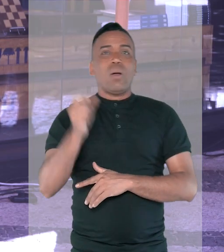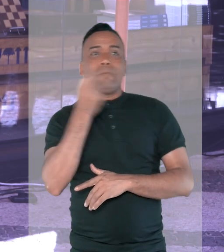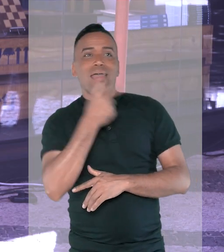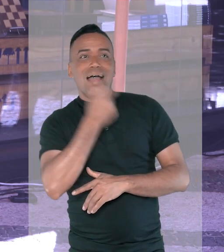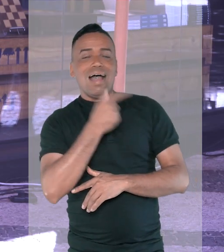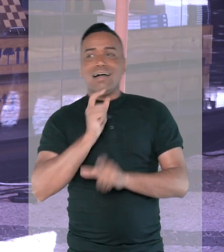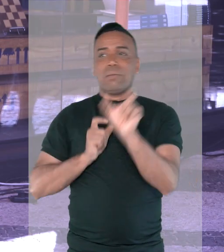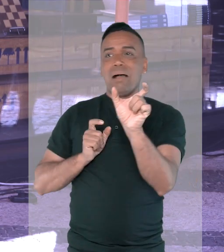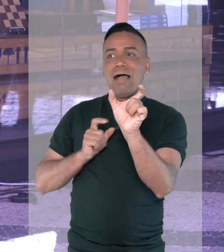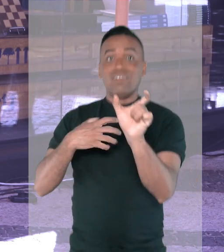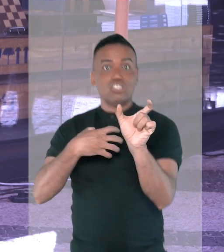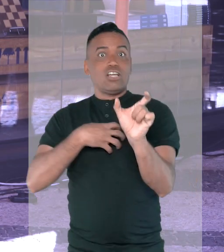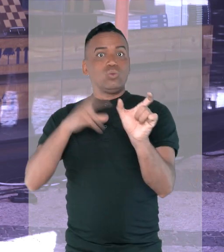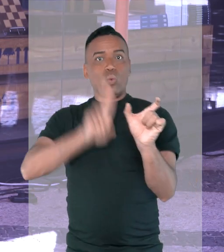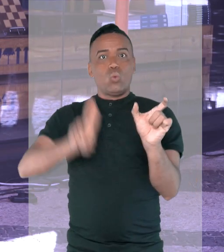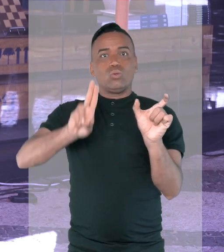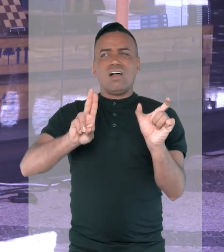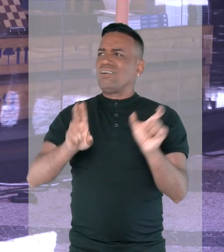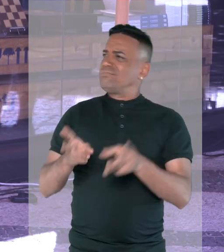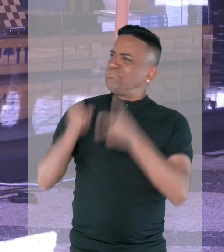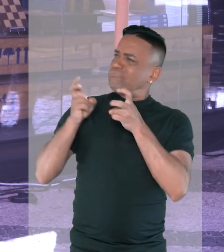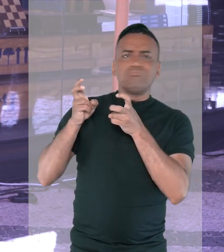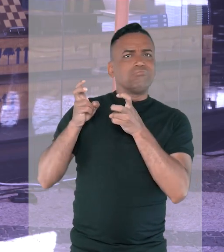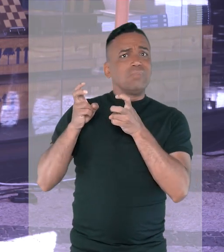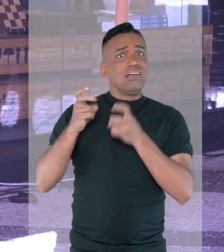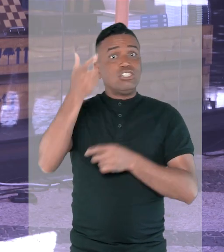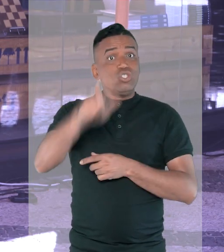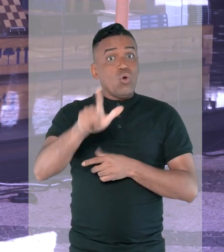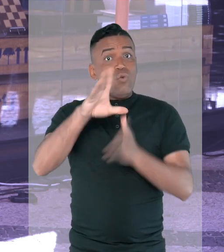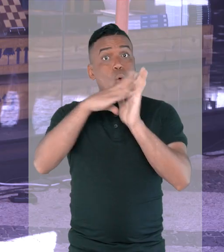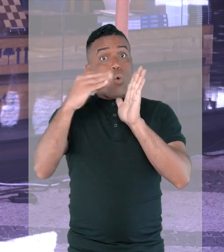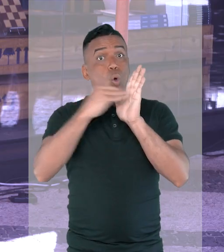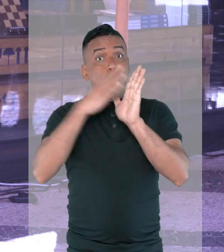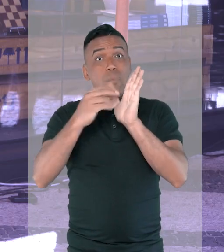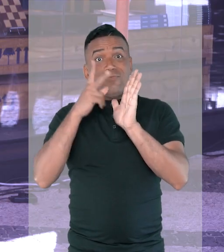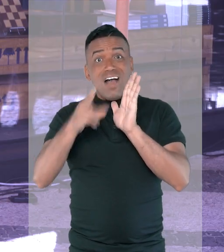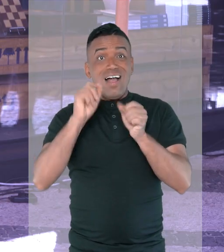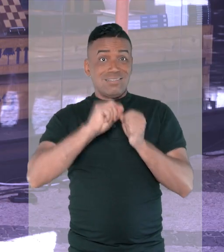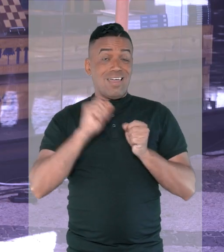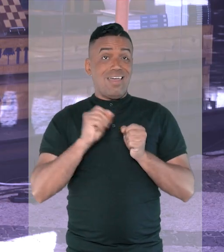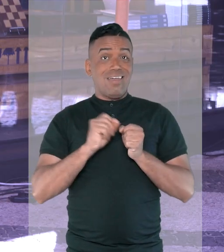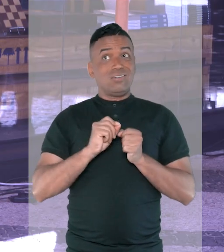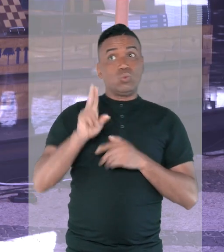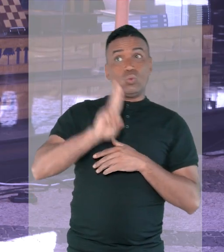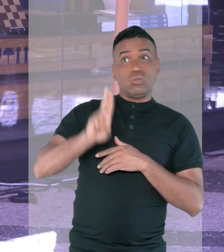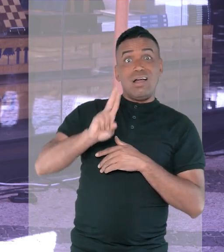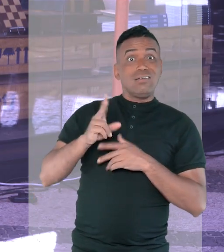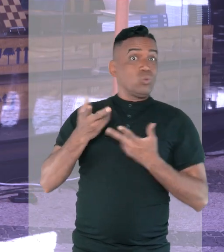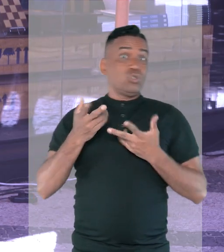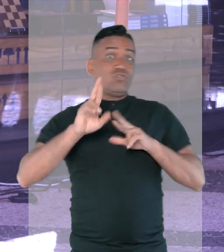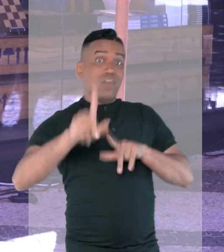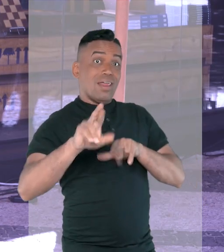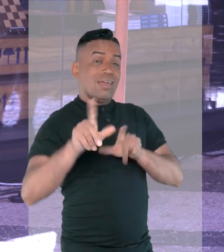tipo de piada ou fala alguma palavra de determinado jeito, de repente a gente se pega repetindo a mesma coisa, usando um